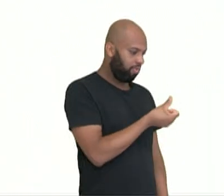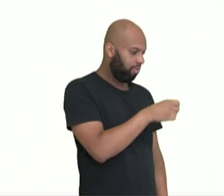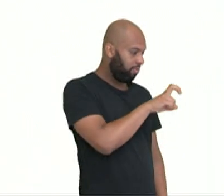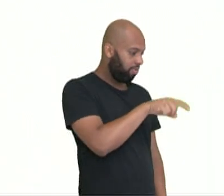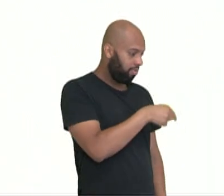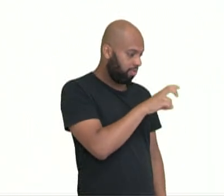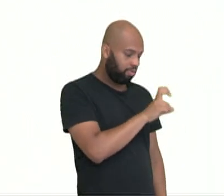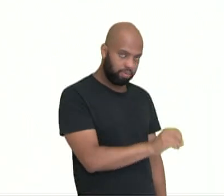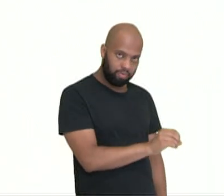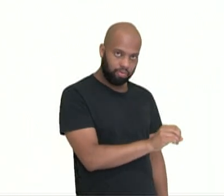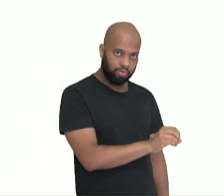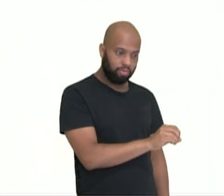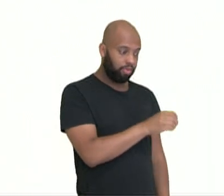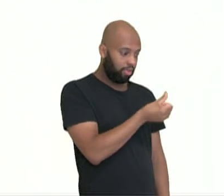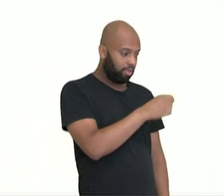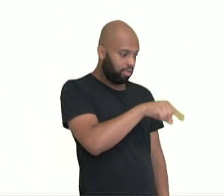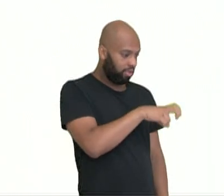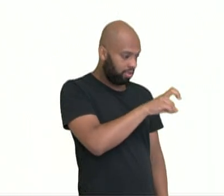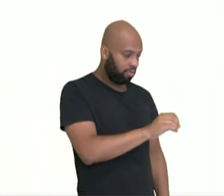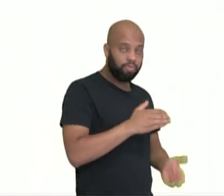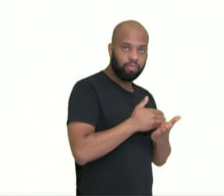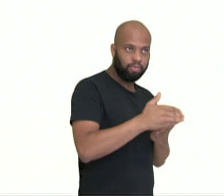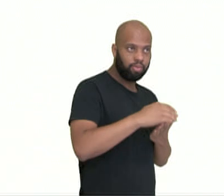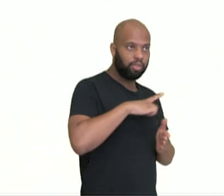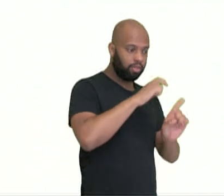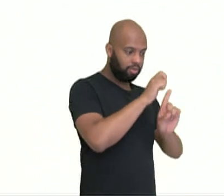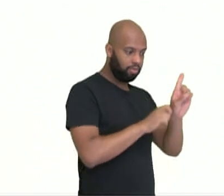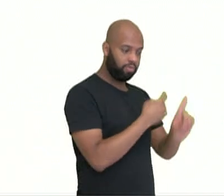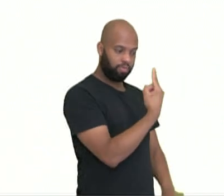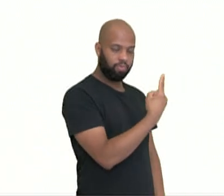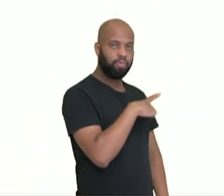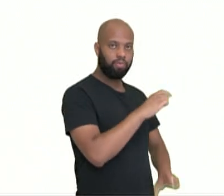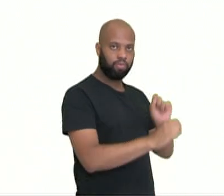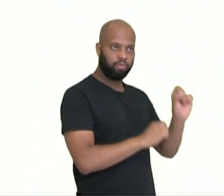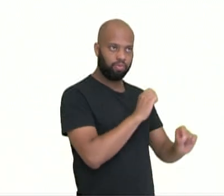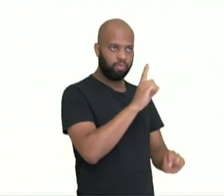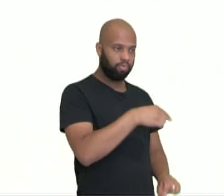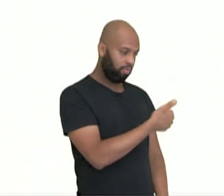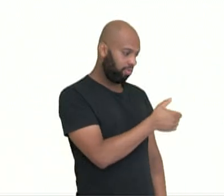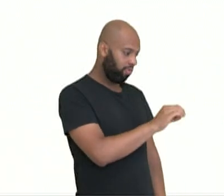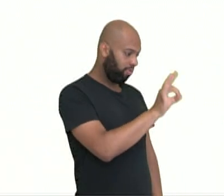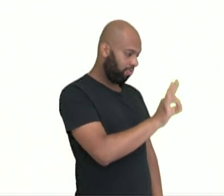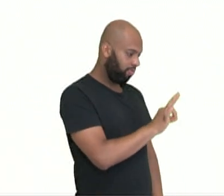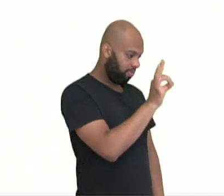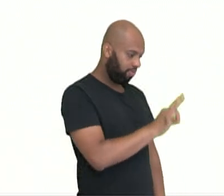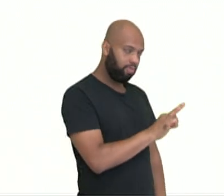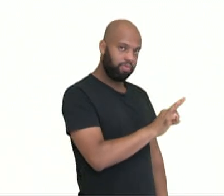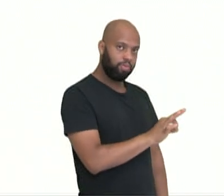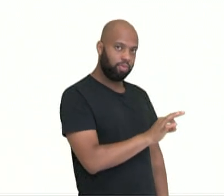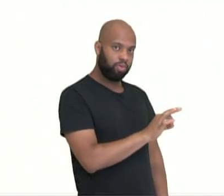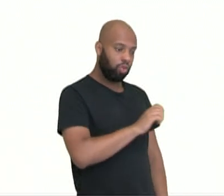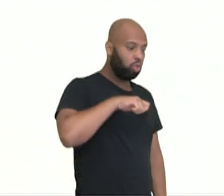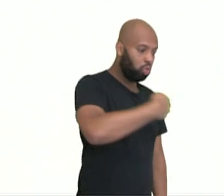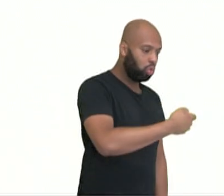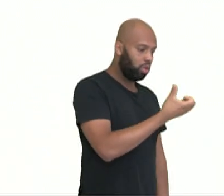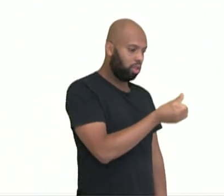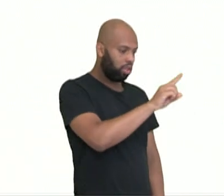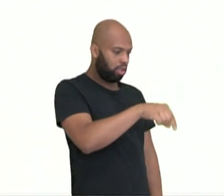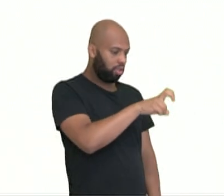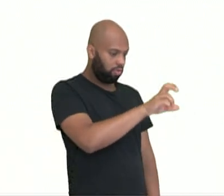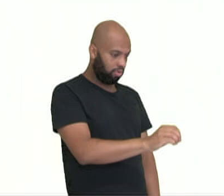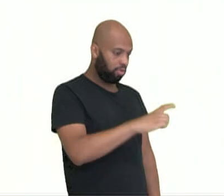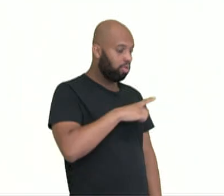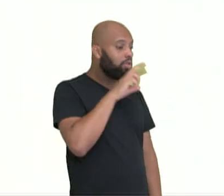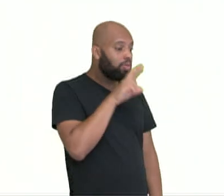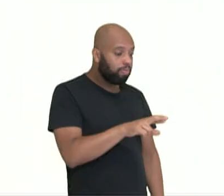Então, vocês vão fazer o quê? Aqui no mês 1, você vai colocar 10% sobre os 6,50 e vai ter um valor.